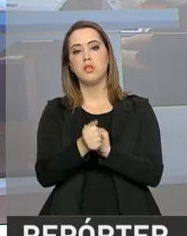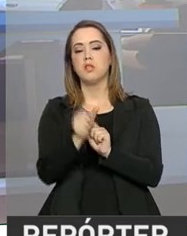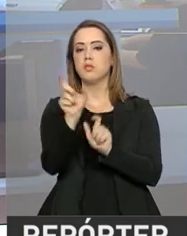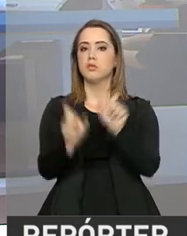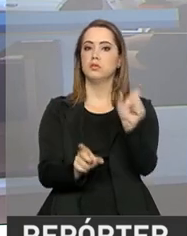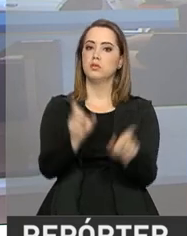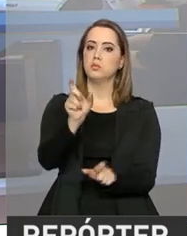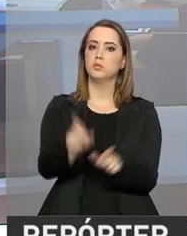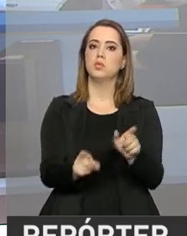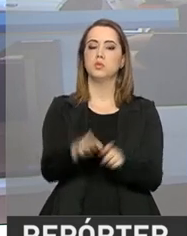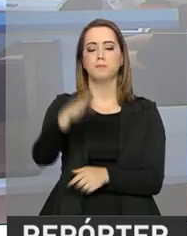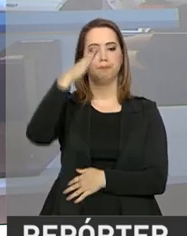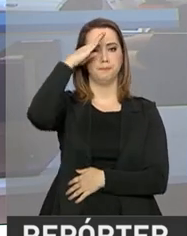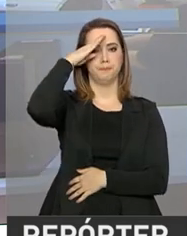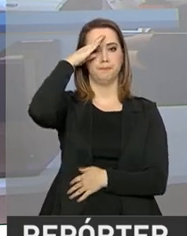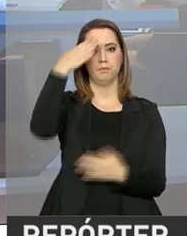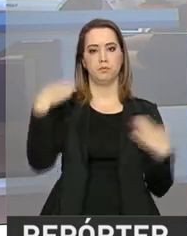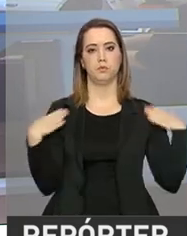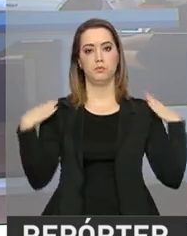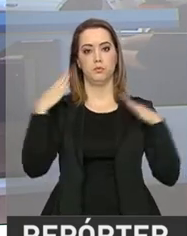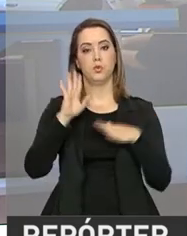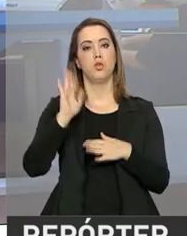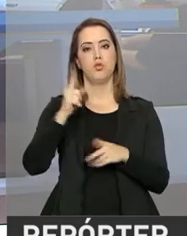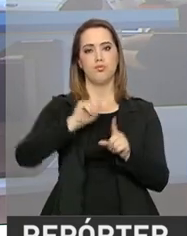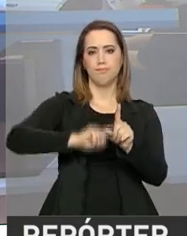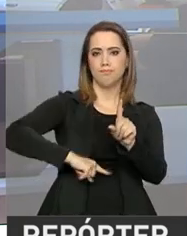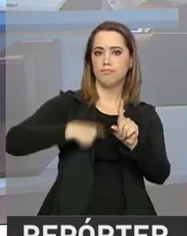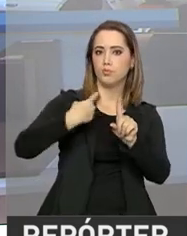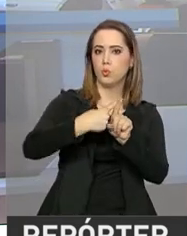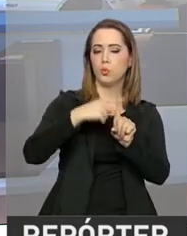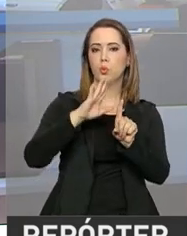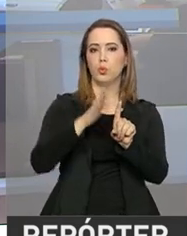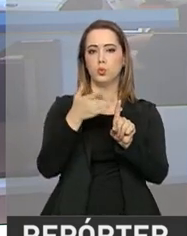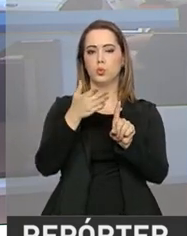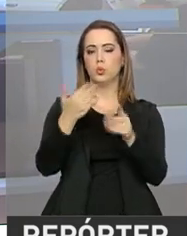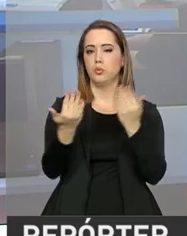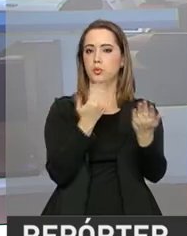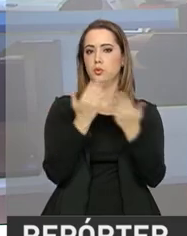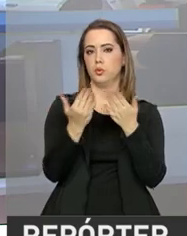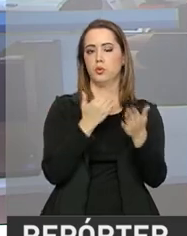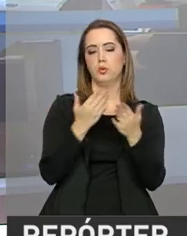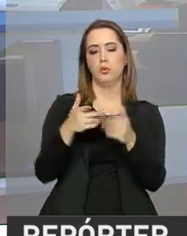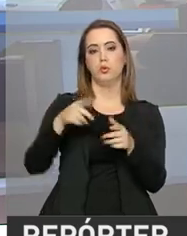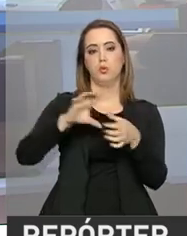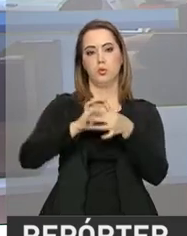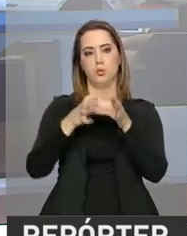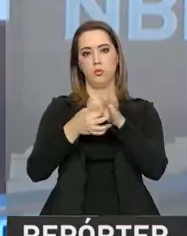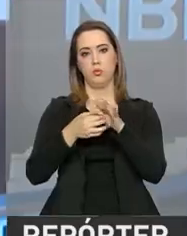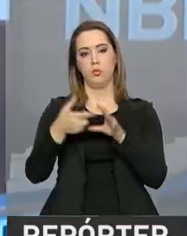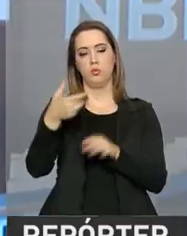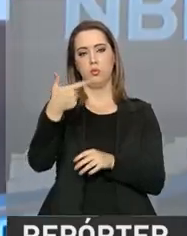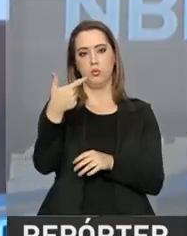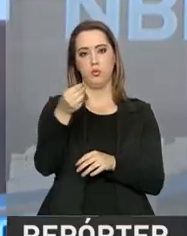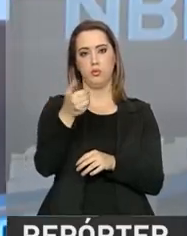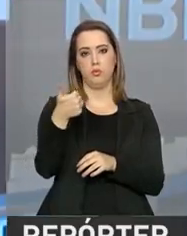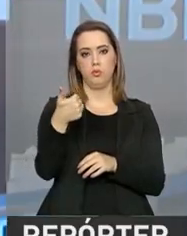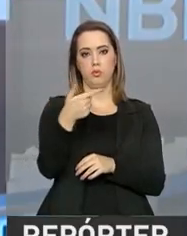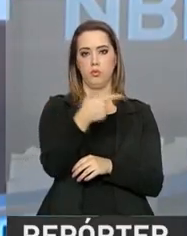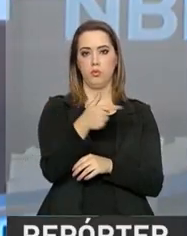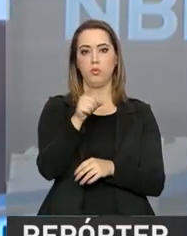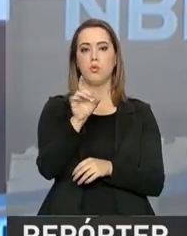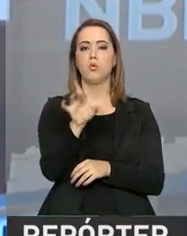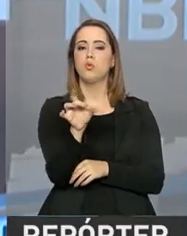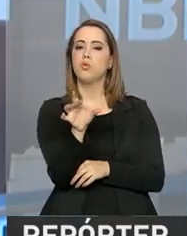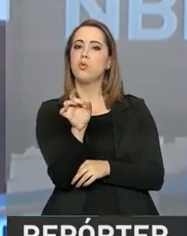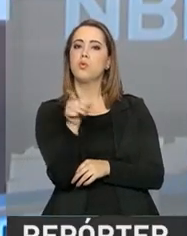Armadas. O número já é o dobro do alcançado pelos militares nas Olimpíadas de 2012 em Londres. Mas não é